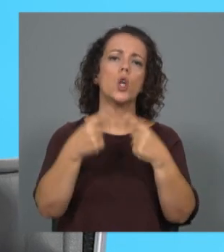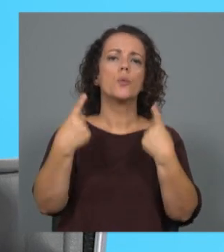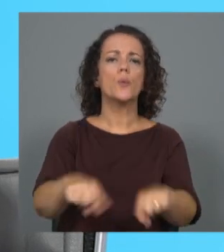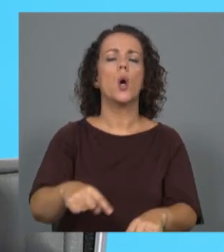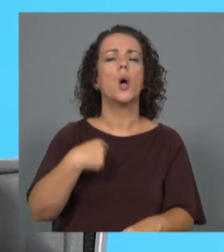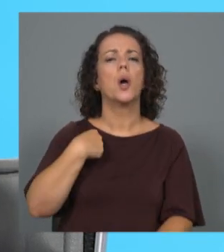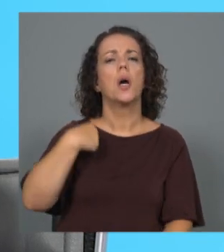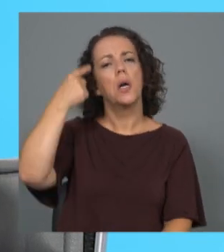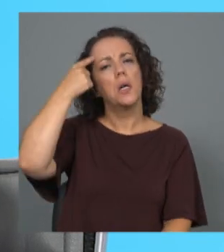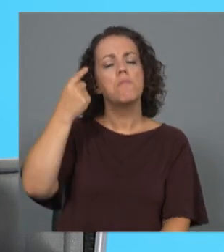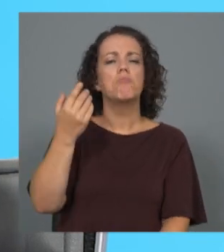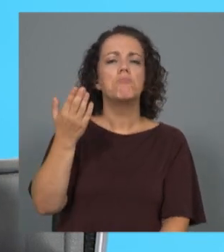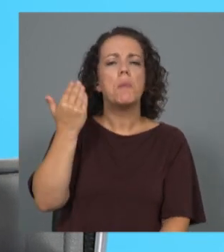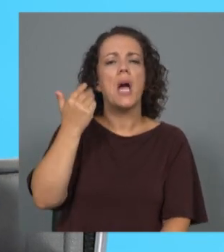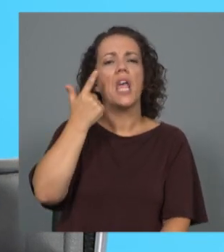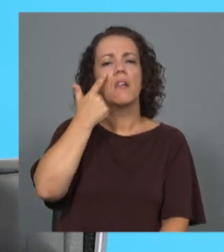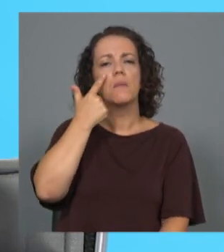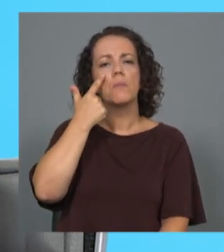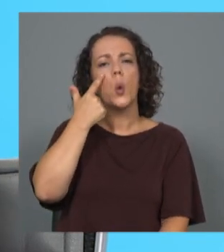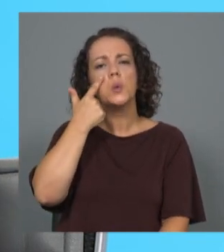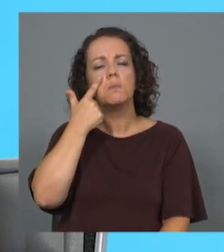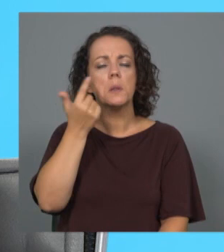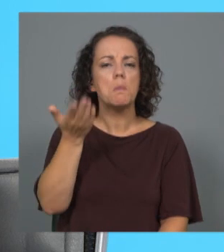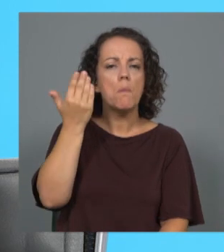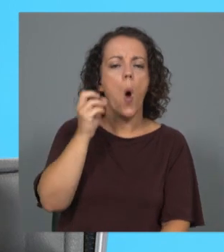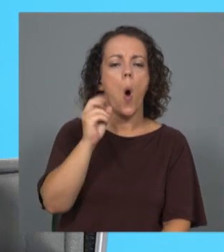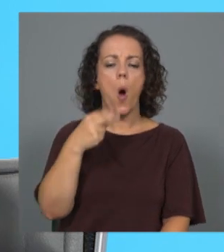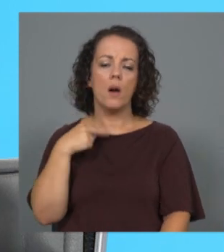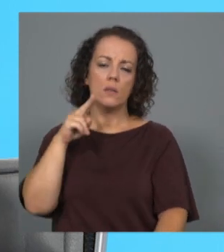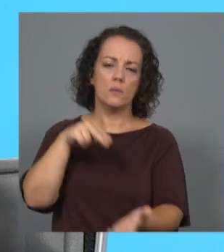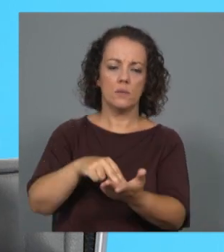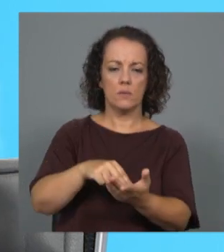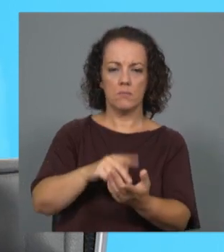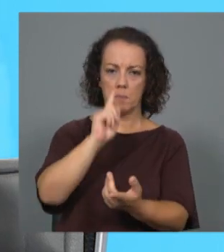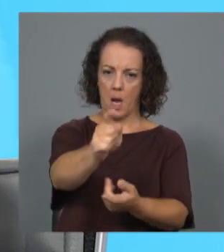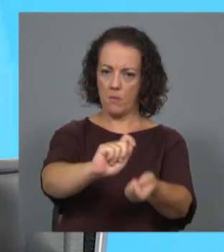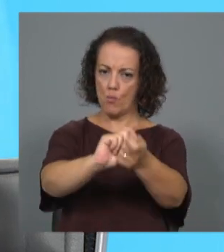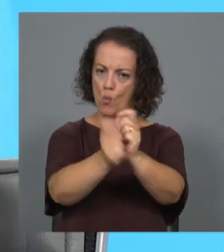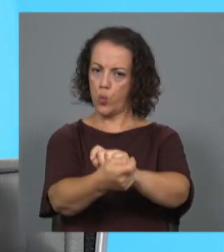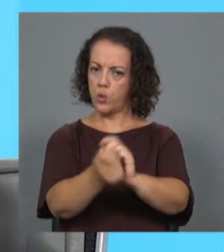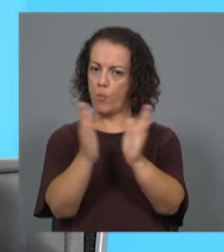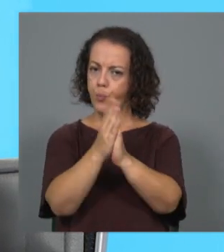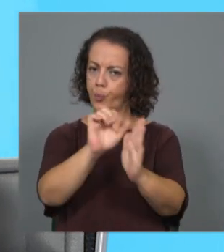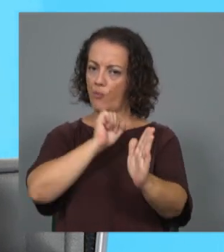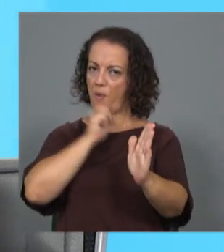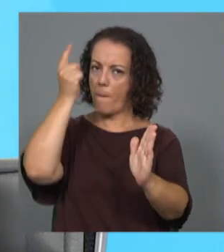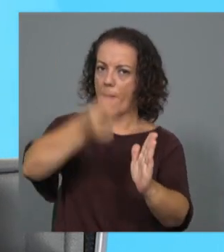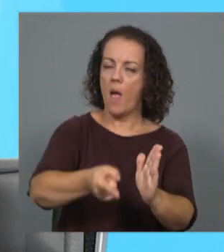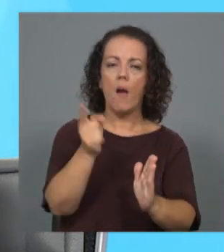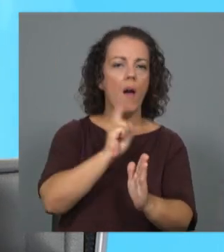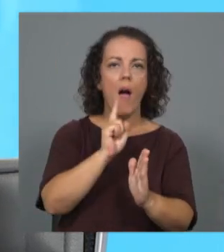imaturo. Não se trata disso. Nem se trata de tentar converter o outro à minha religião. É uma forma de caminharmos